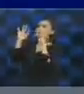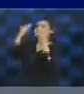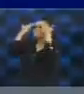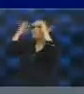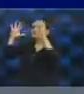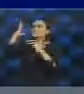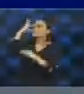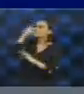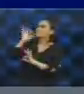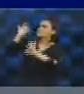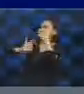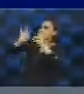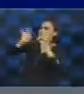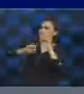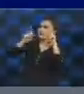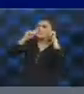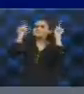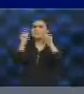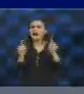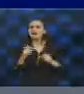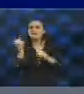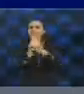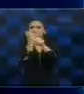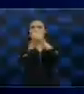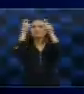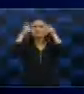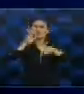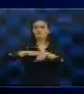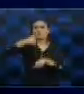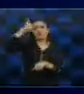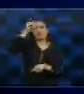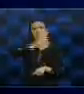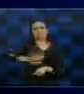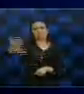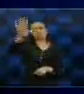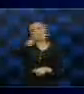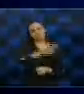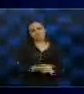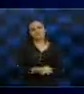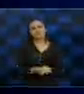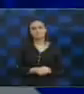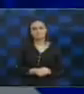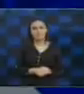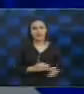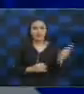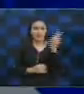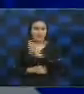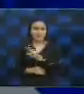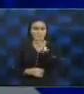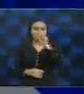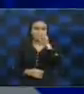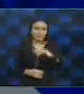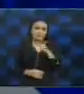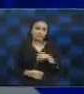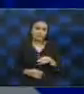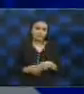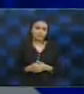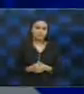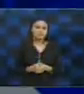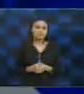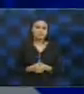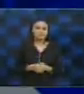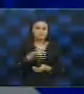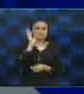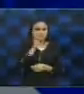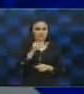uma cultura de paz e construir uma cidade melhor para todos. Réplica, um minuto. Nós recuperamos